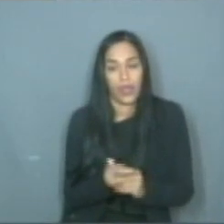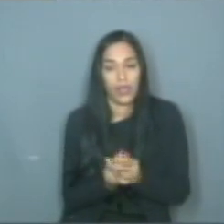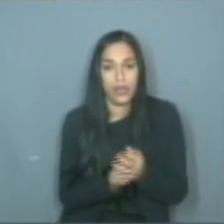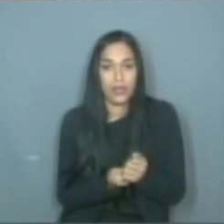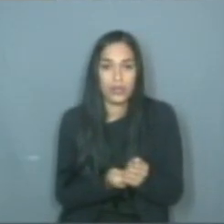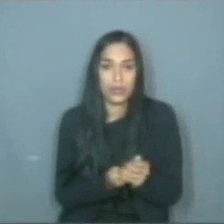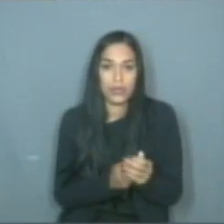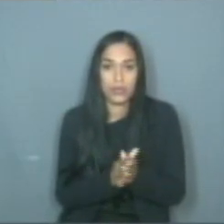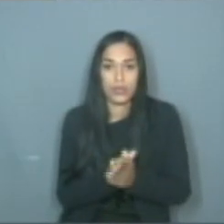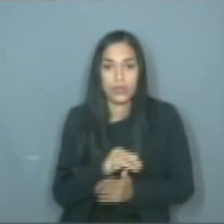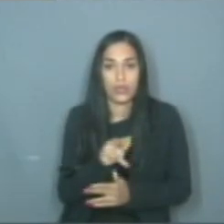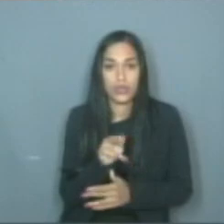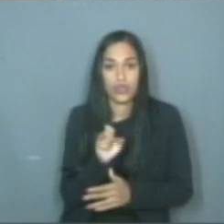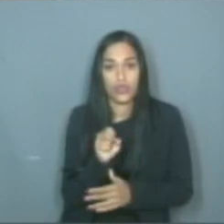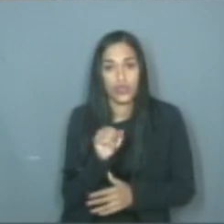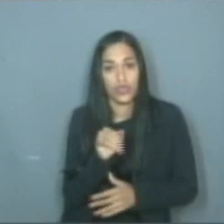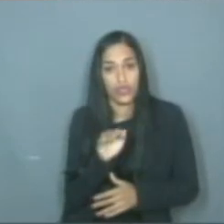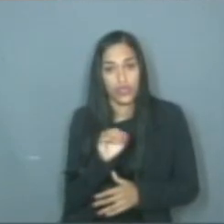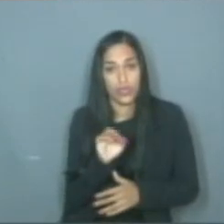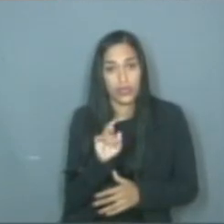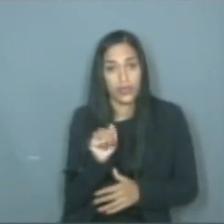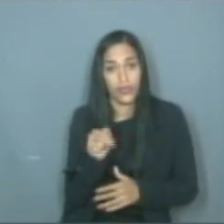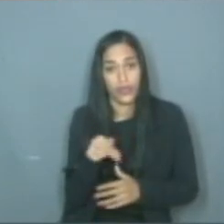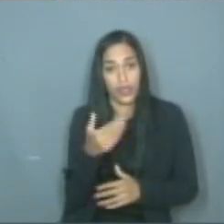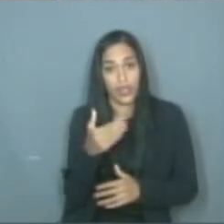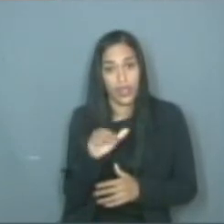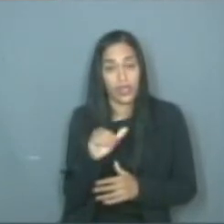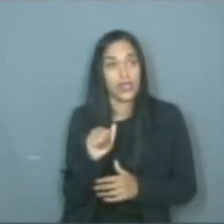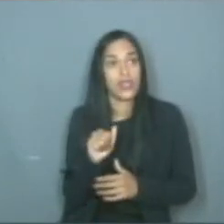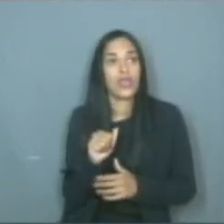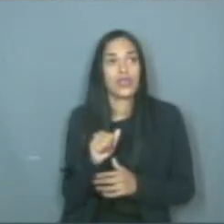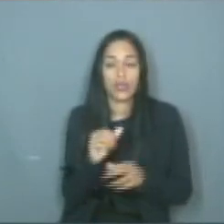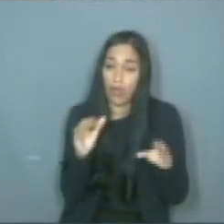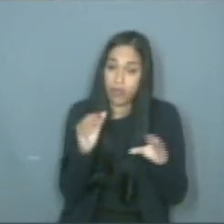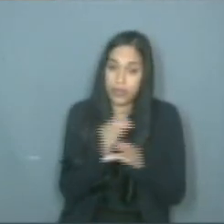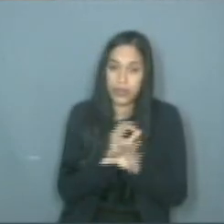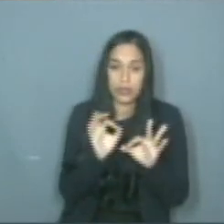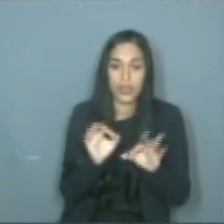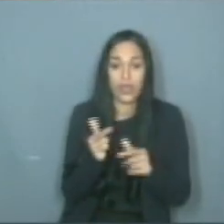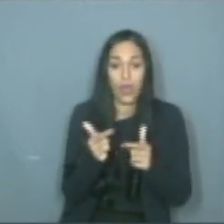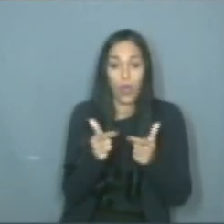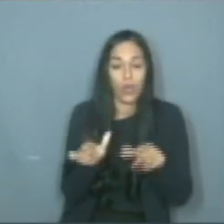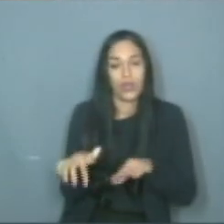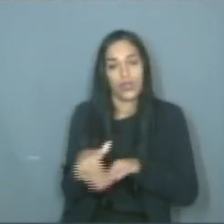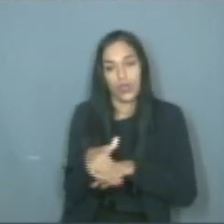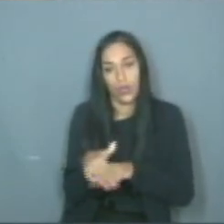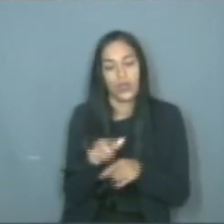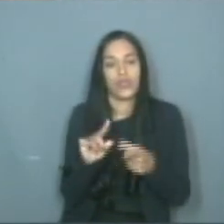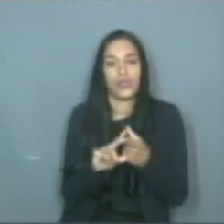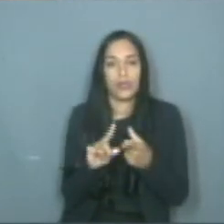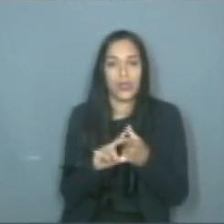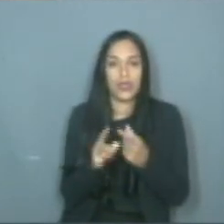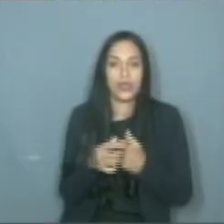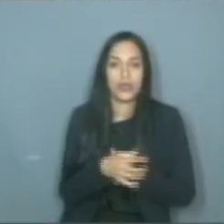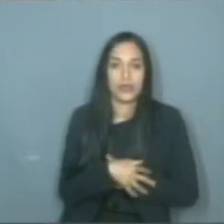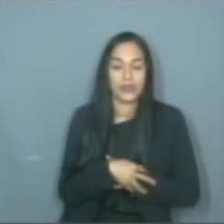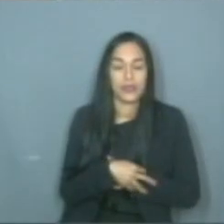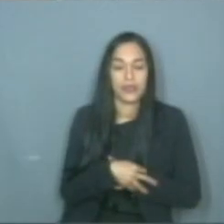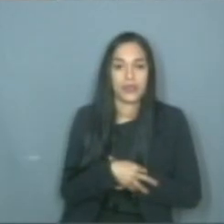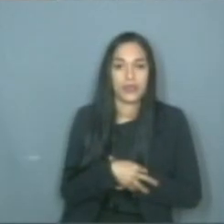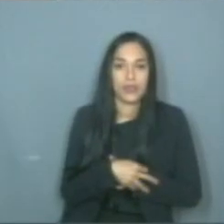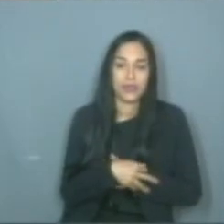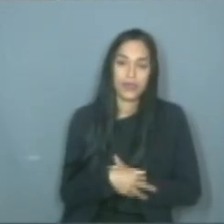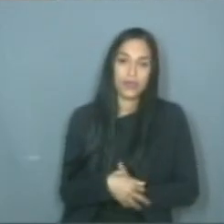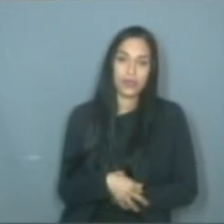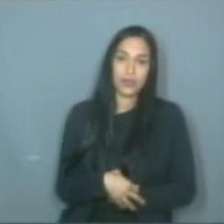Assunção de França, seja contemplada com o Rua Tinindo, como outras ruas estão entrando. Temos também